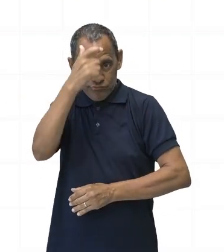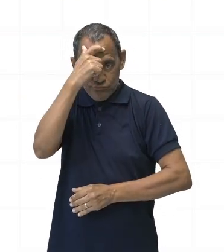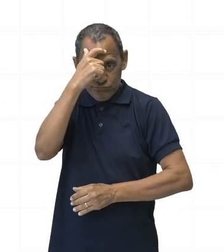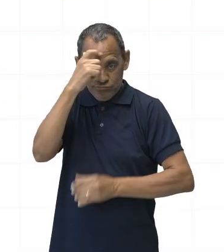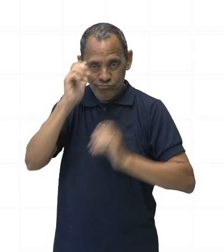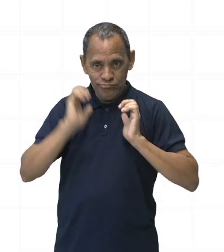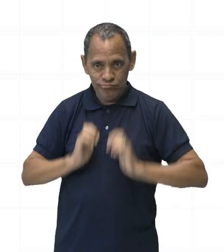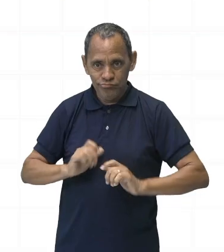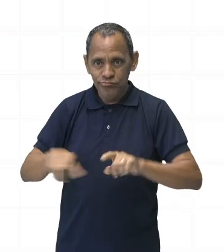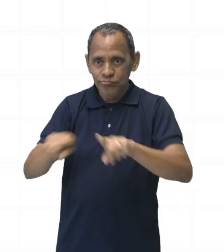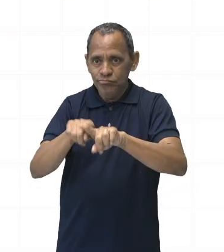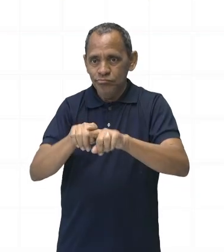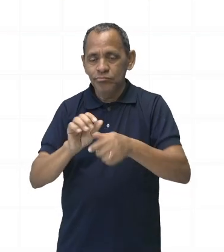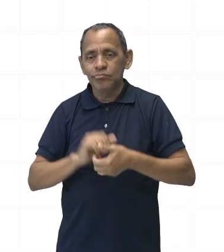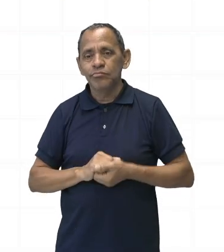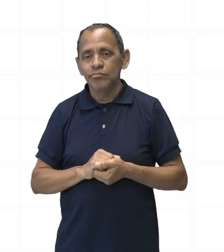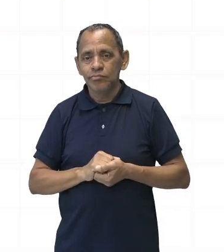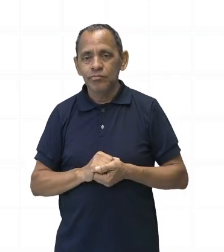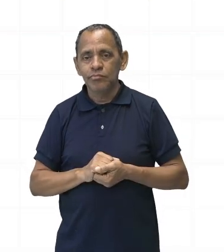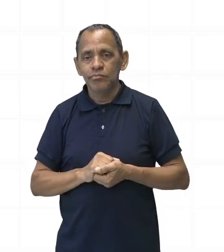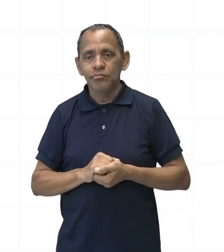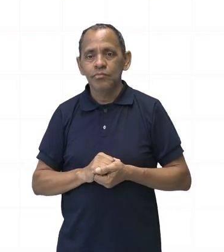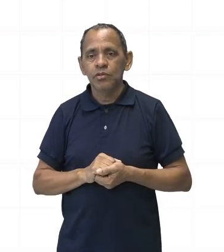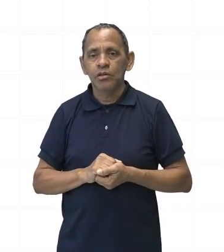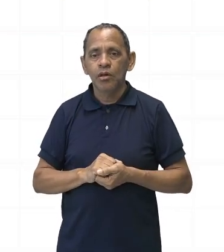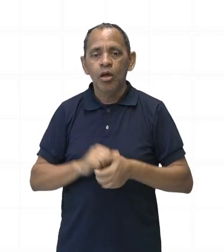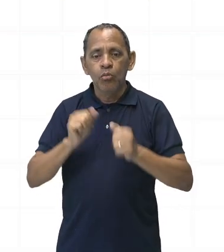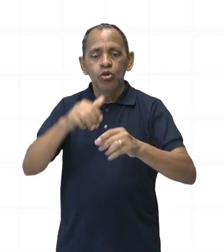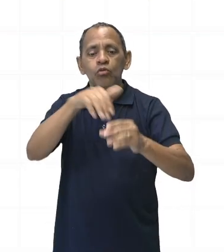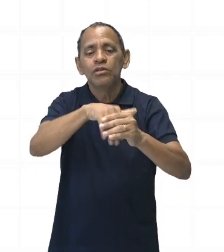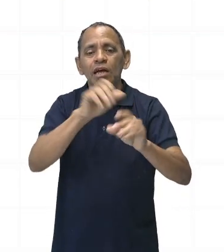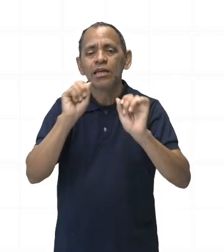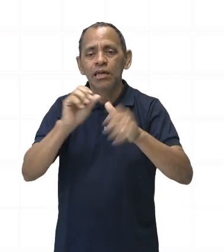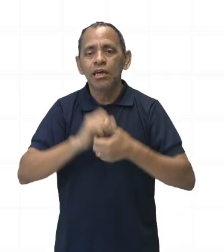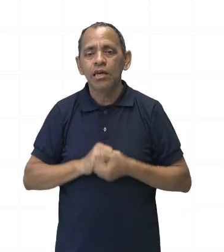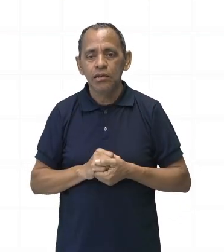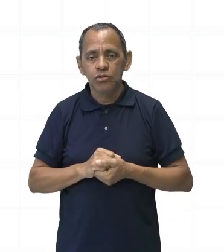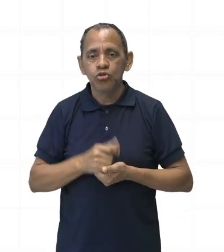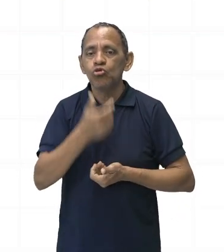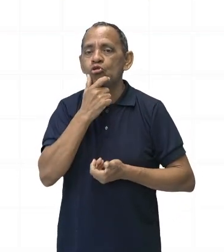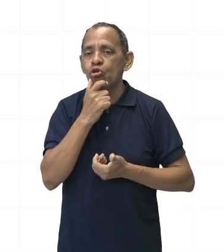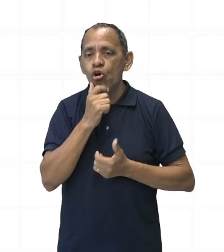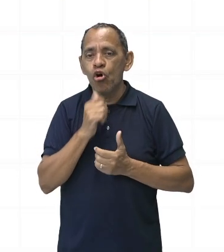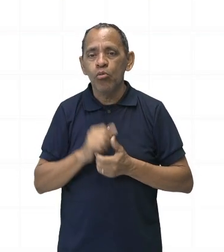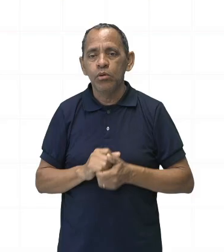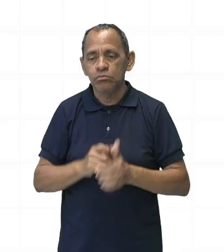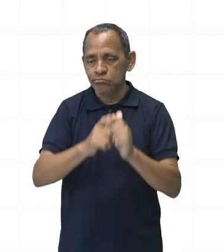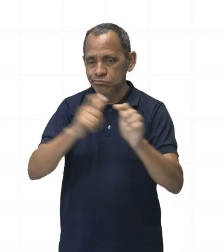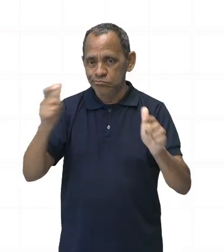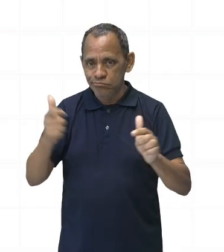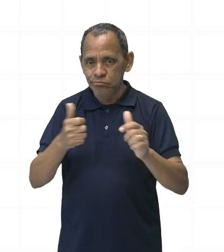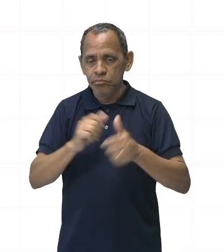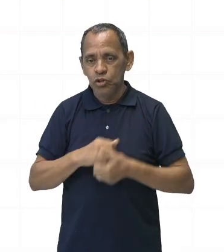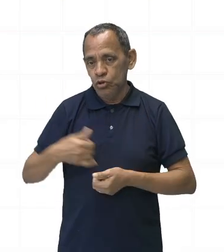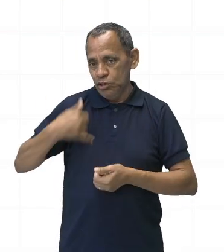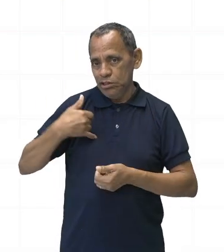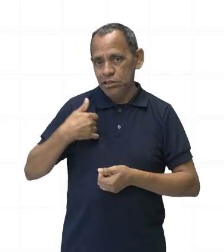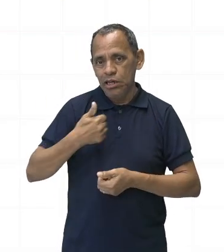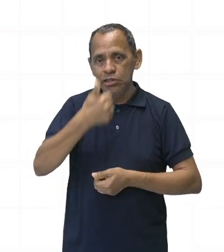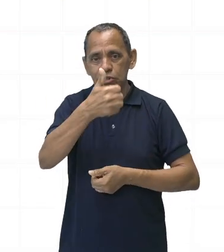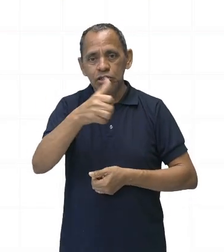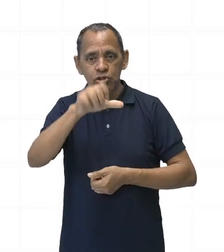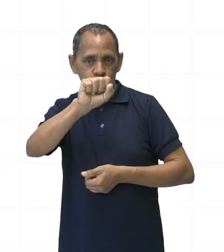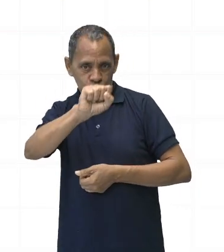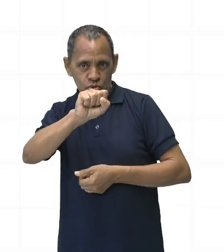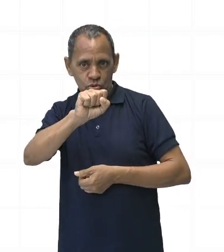de 21 anos que fossem alfabetizados e que tivessem uma certa renda para poder participar